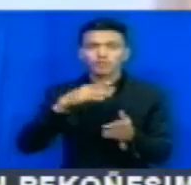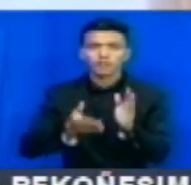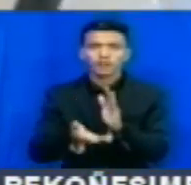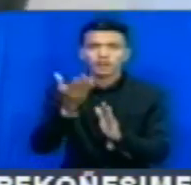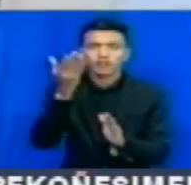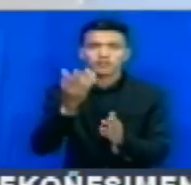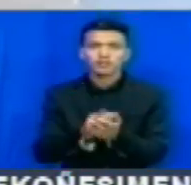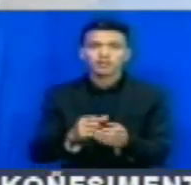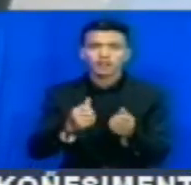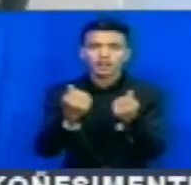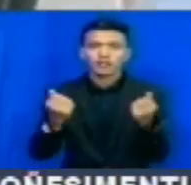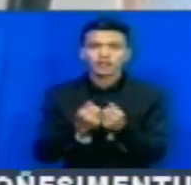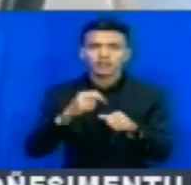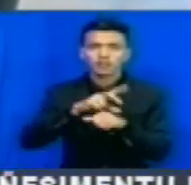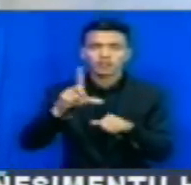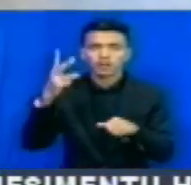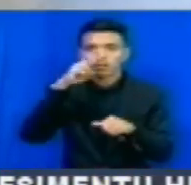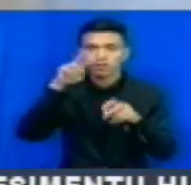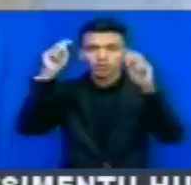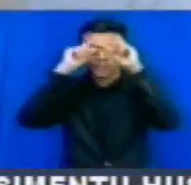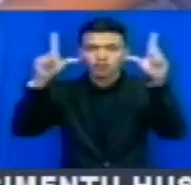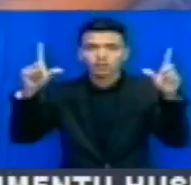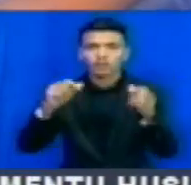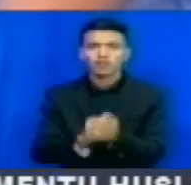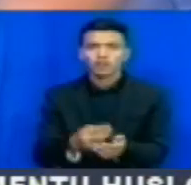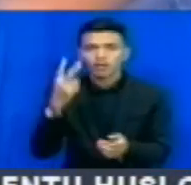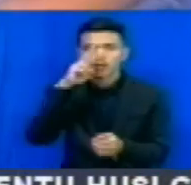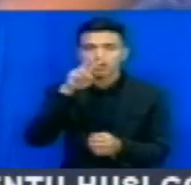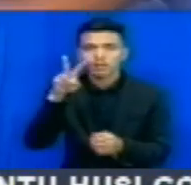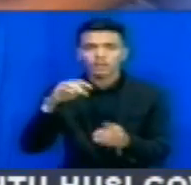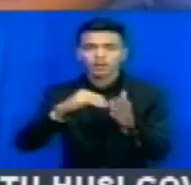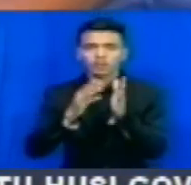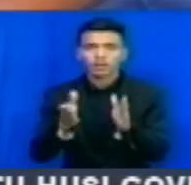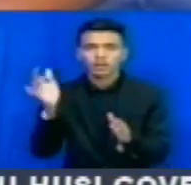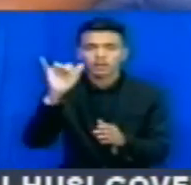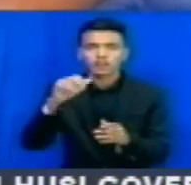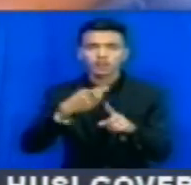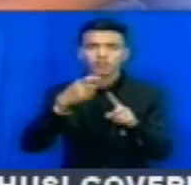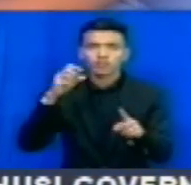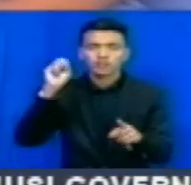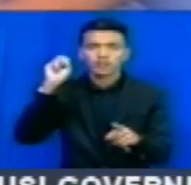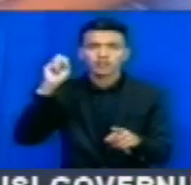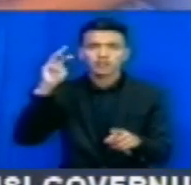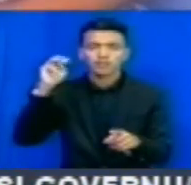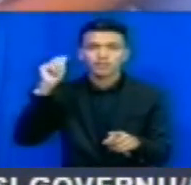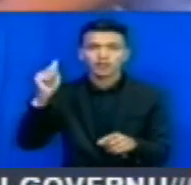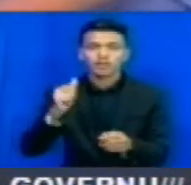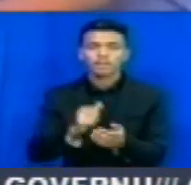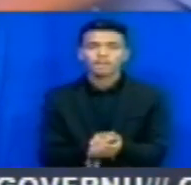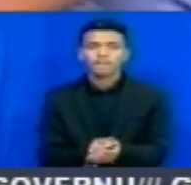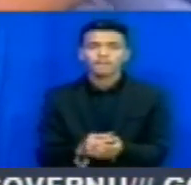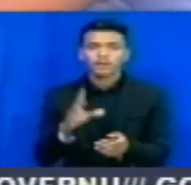AS, Aliança Nacional Controla Tabaco Timor-Leste, halo socialização ba estudante Sira Husi Ensino Básico Venâncio